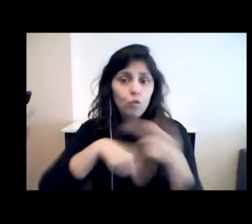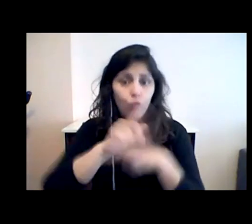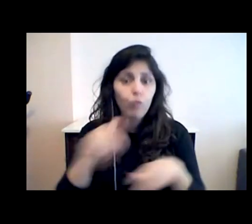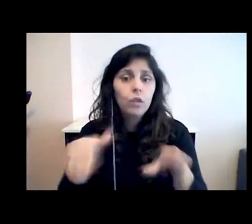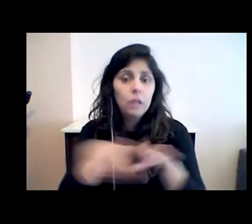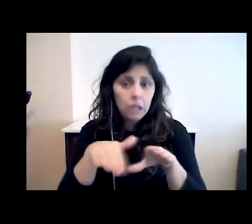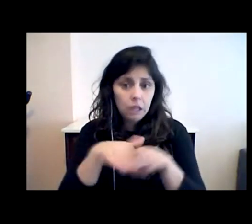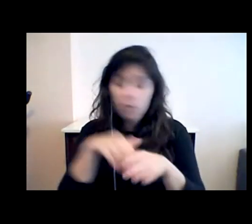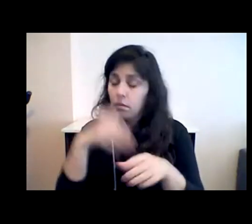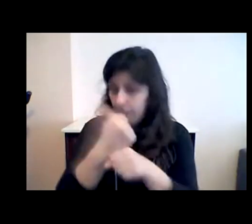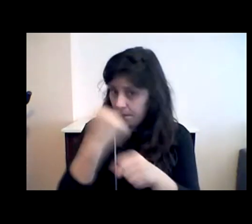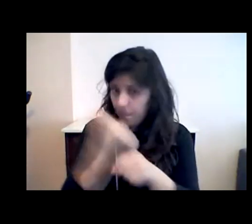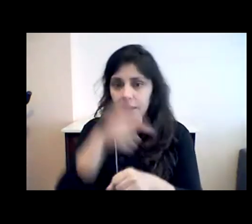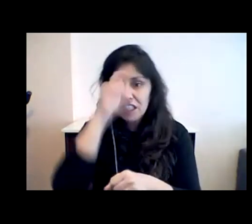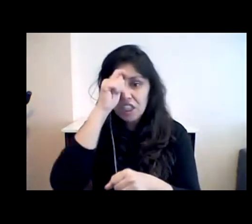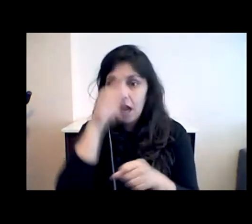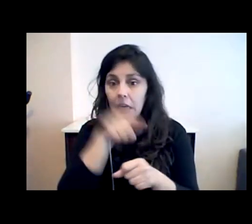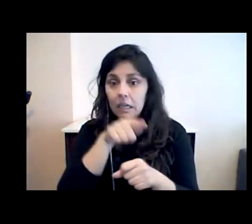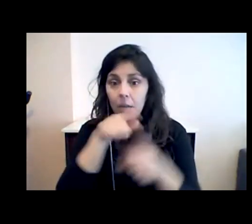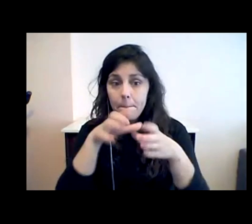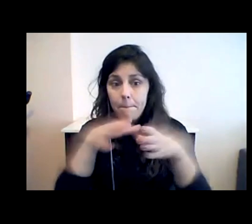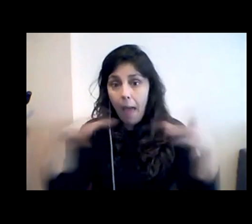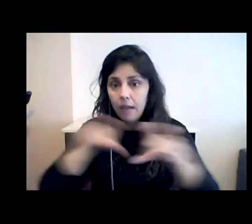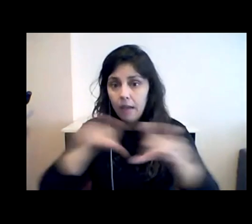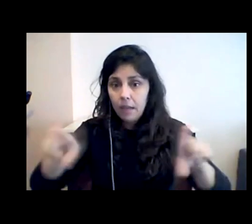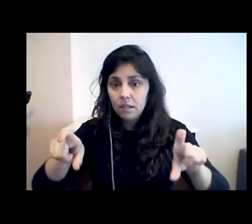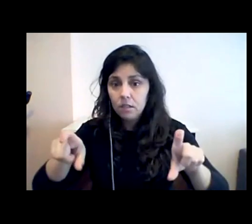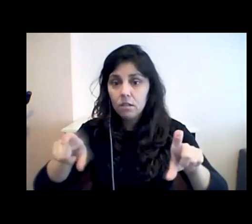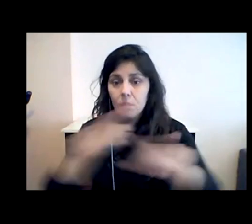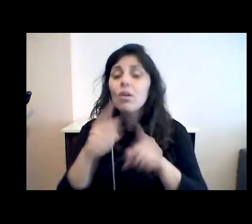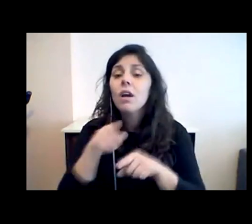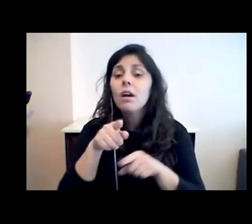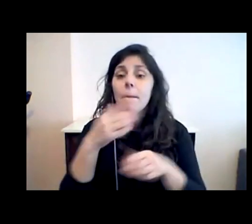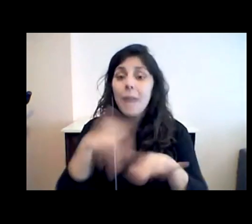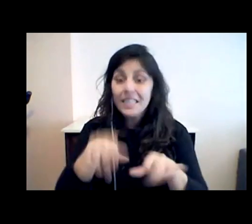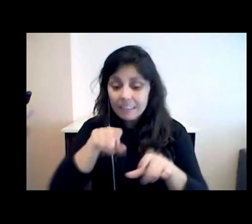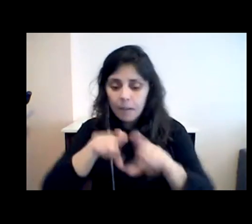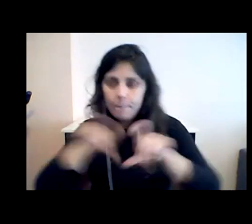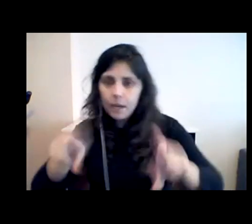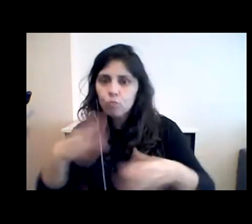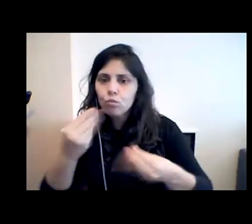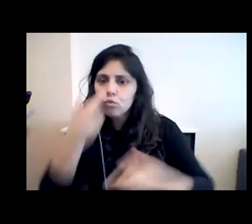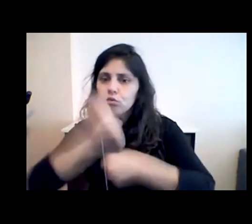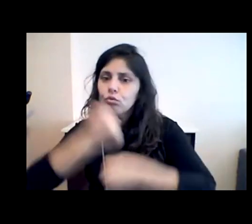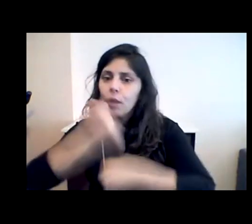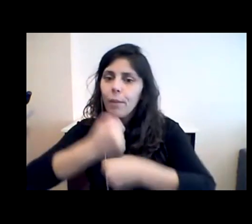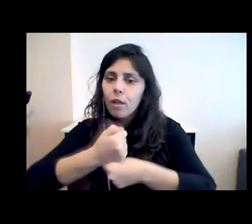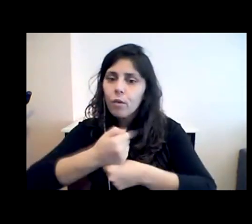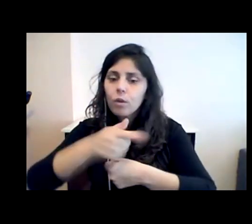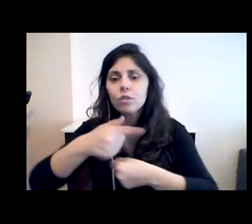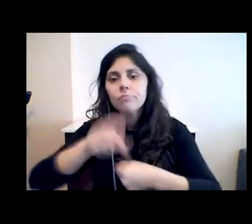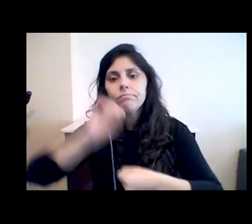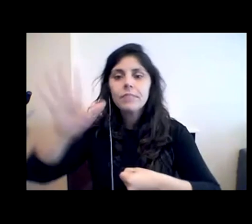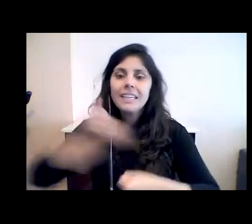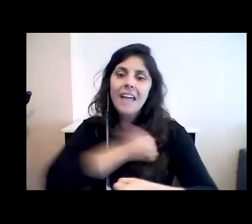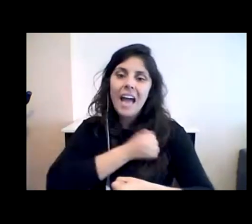partes dessas multinacionais estavam a colocar trabalhadores em regime de teletrabalho, colocar lá estagiários não remunerados. E